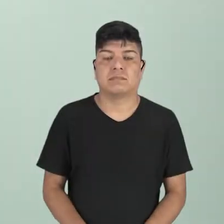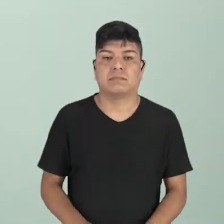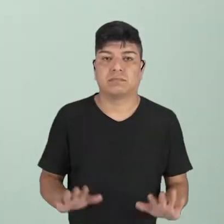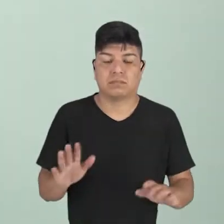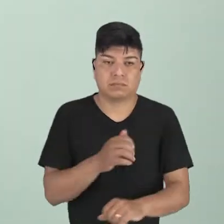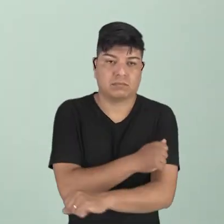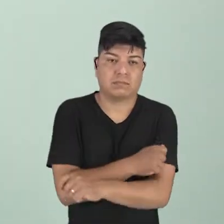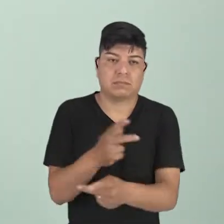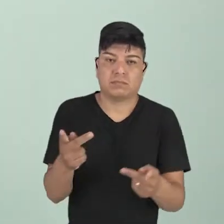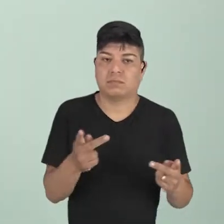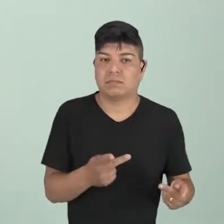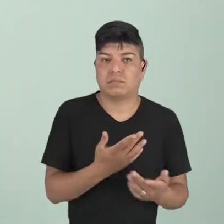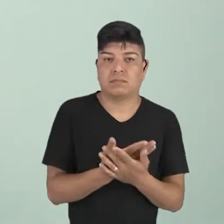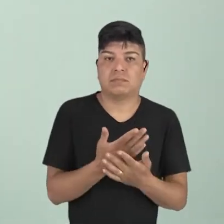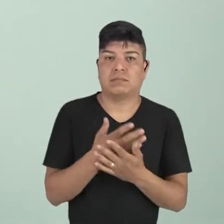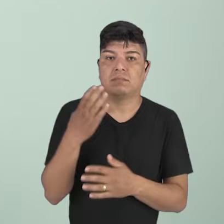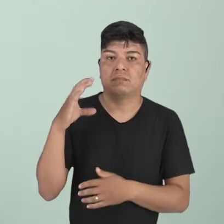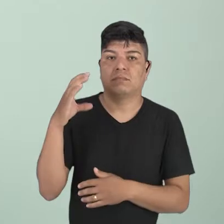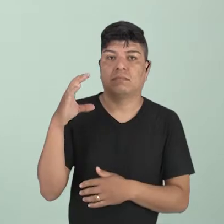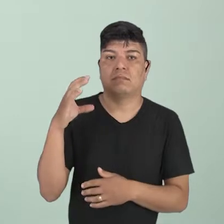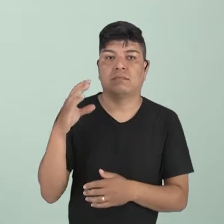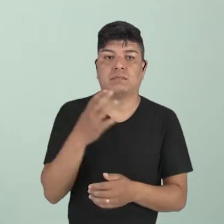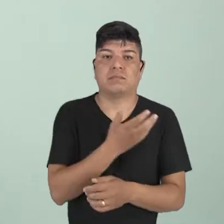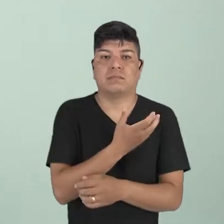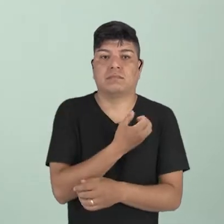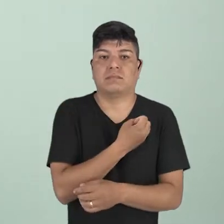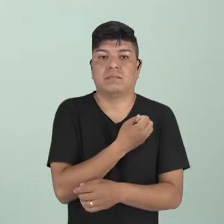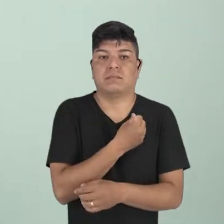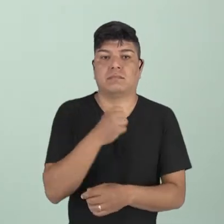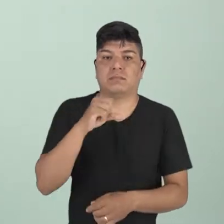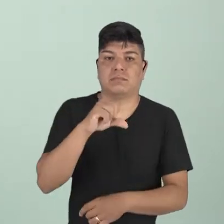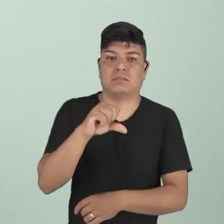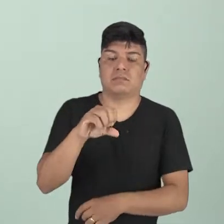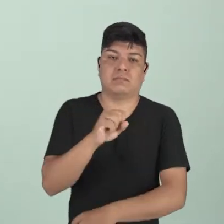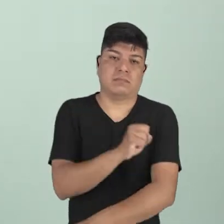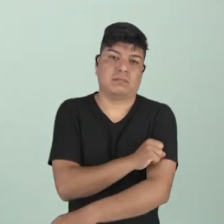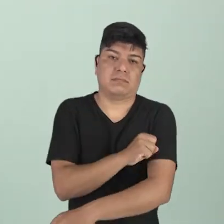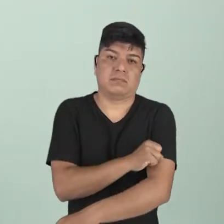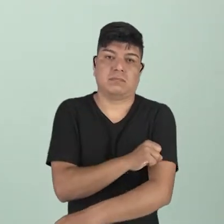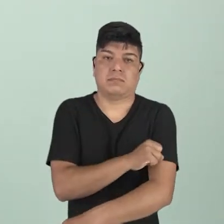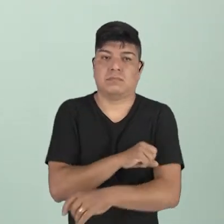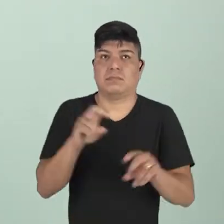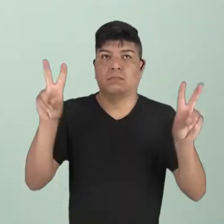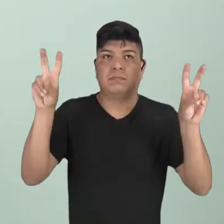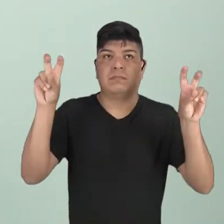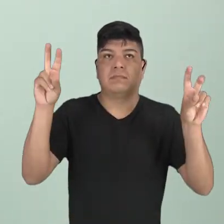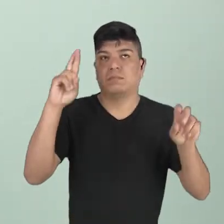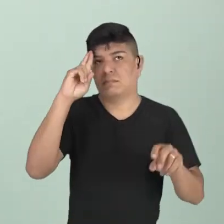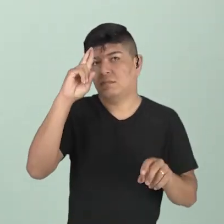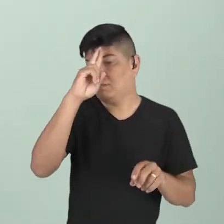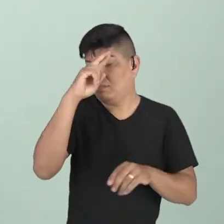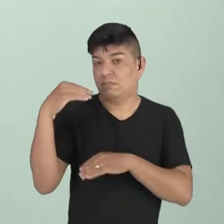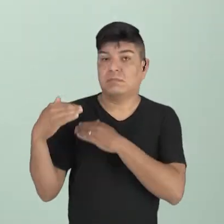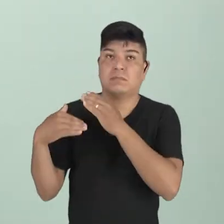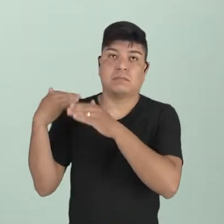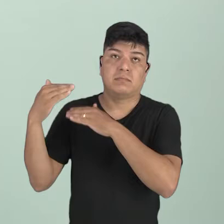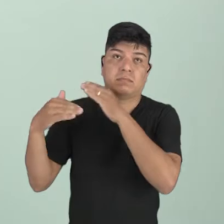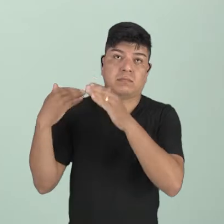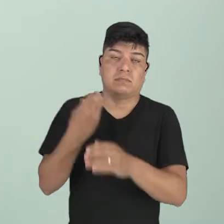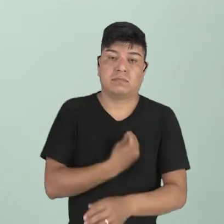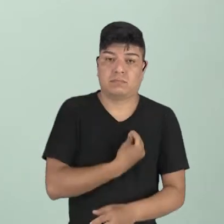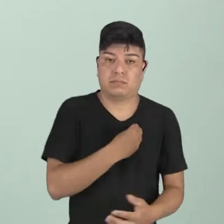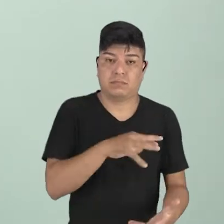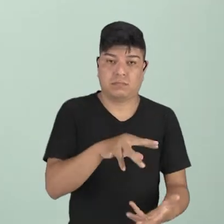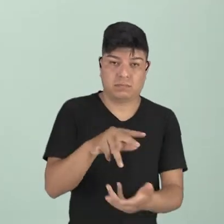Olá, alunos, bem-vindos a mais uma aula de ciências, aula de número 9 do oitavo ano, com o tema História Evolutiva da Vida na Terra. Nós vamos